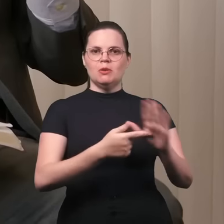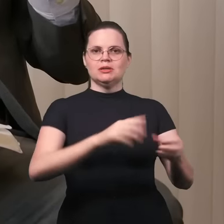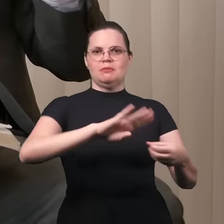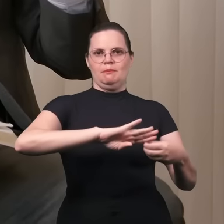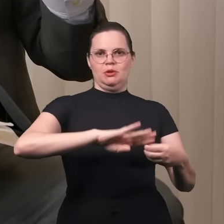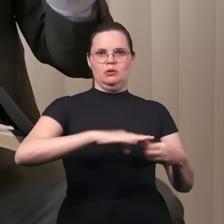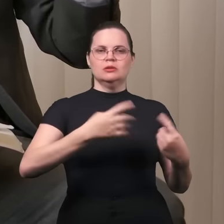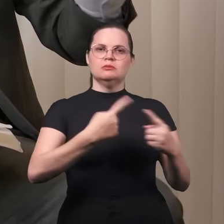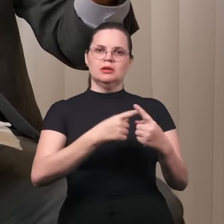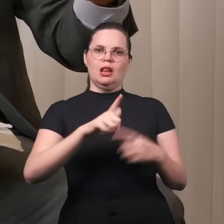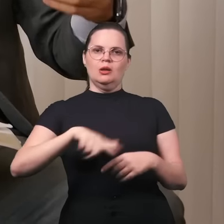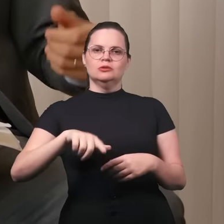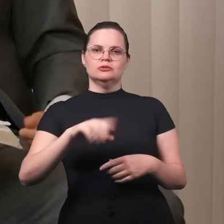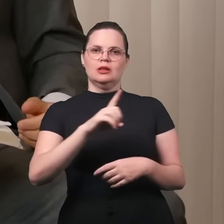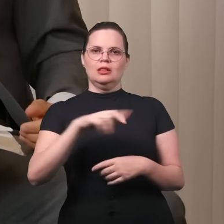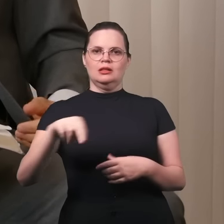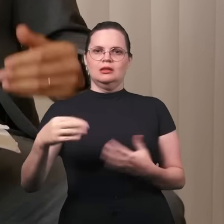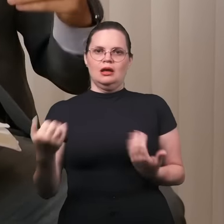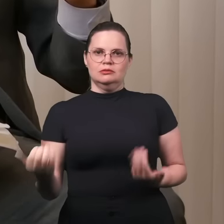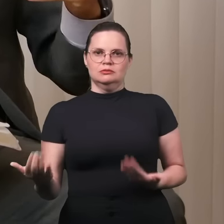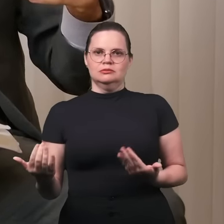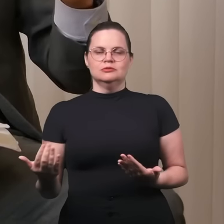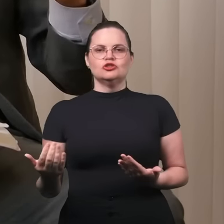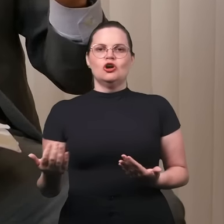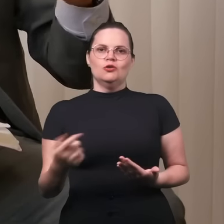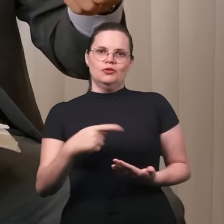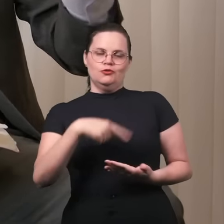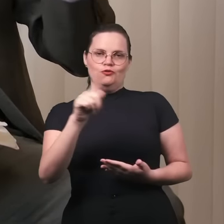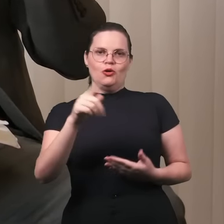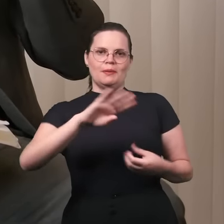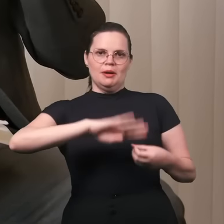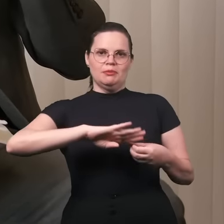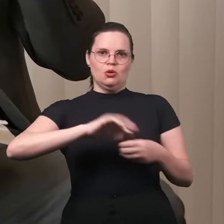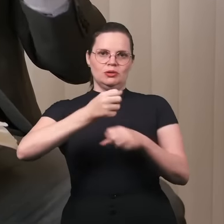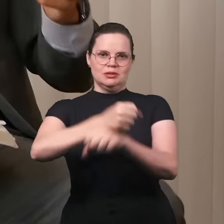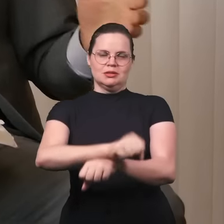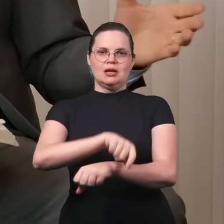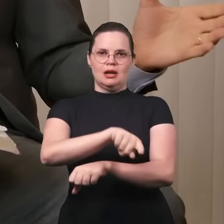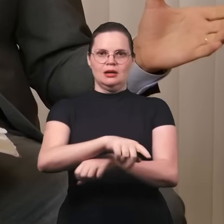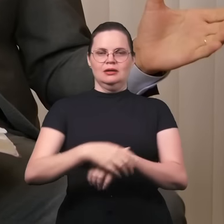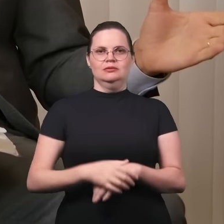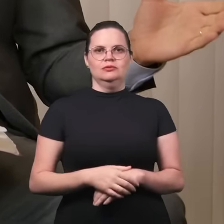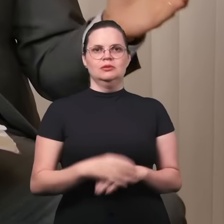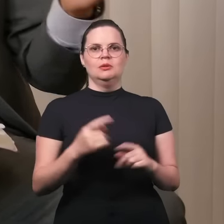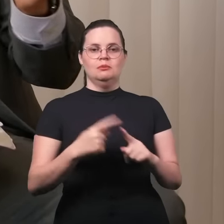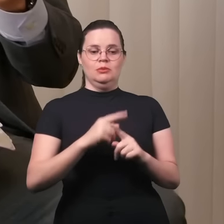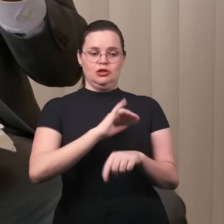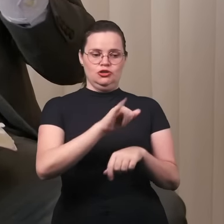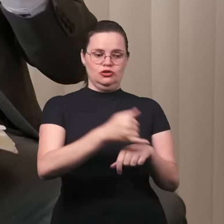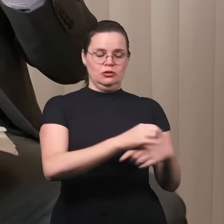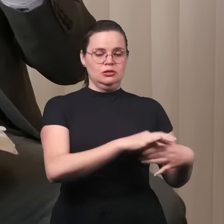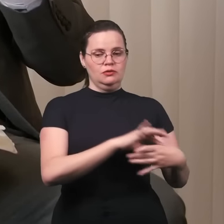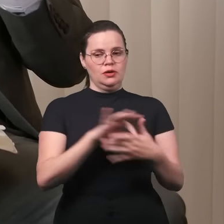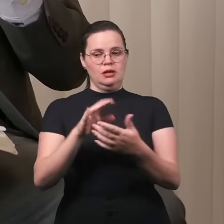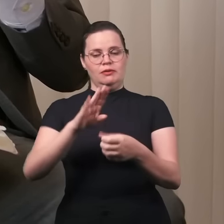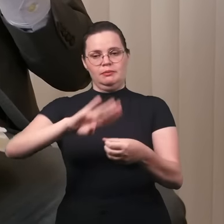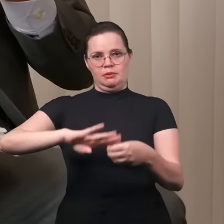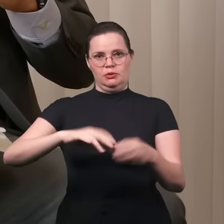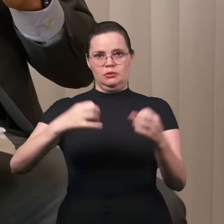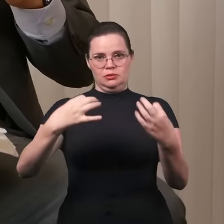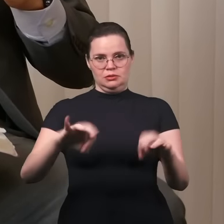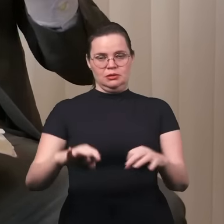amigos foram jovens príncipes da ordem real, cativos, tirados de Jerusalém para a